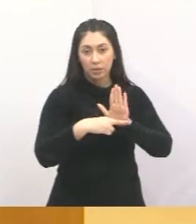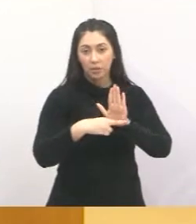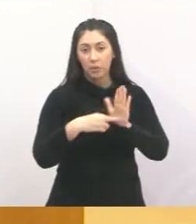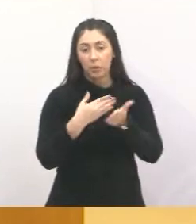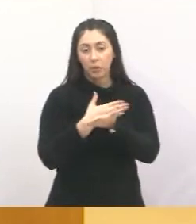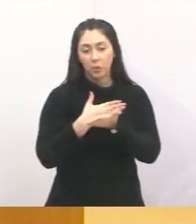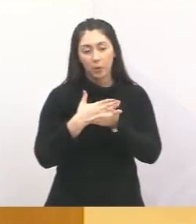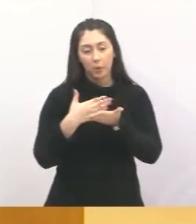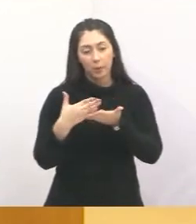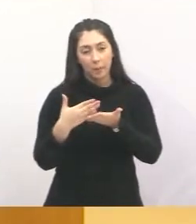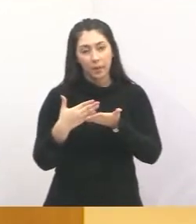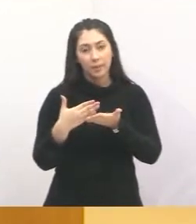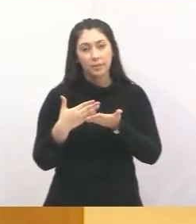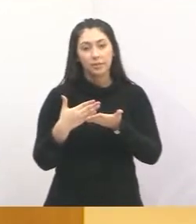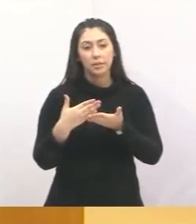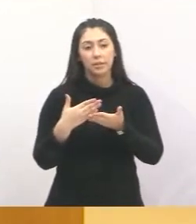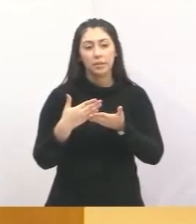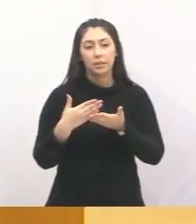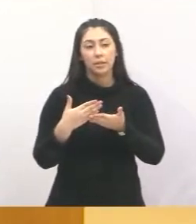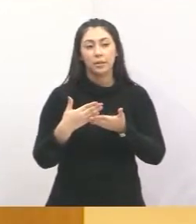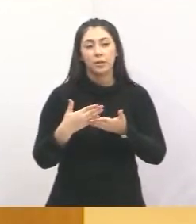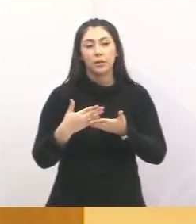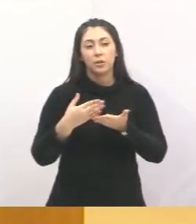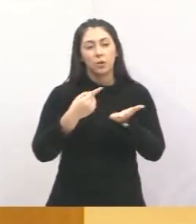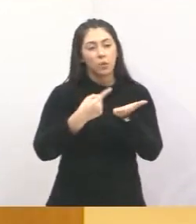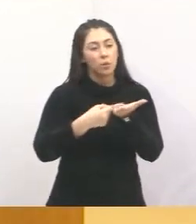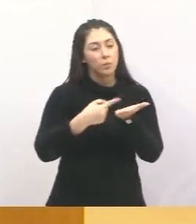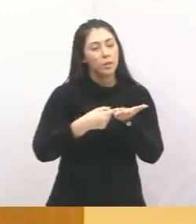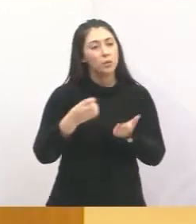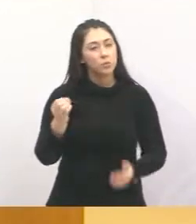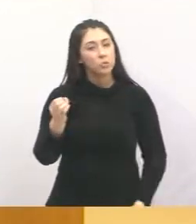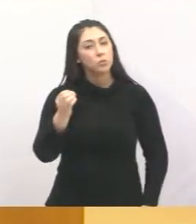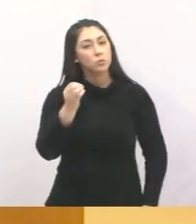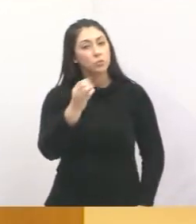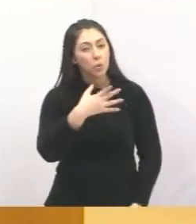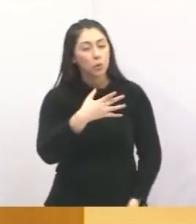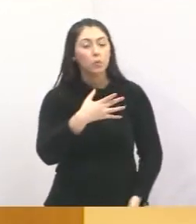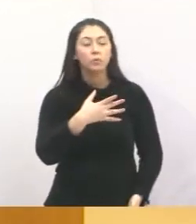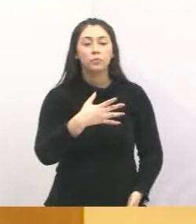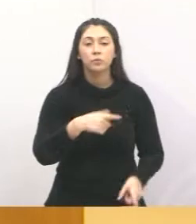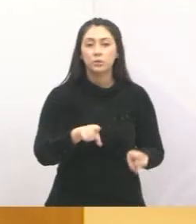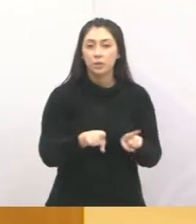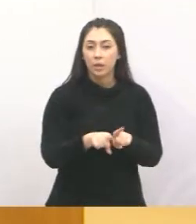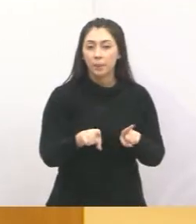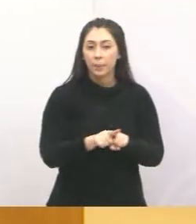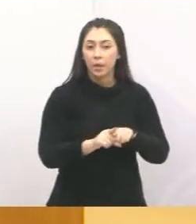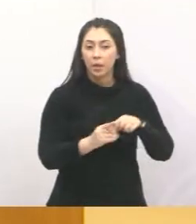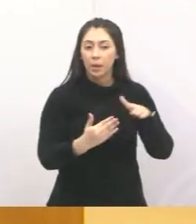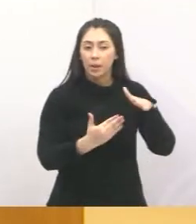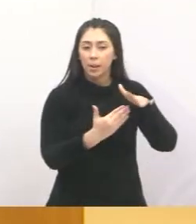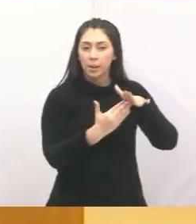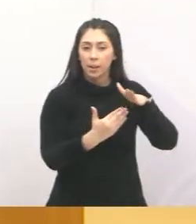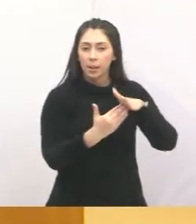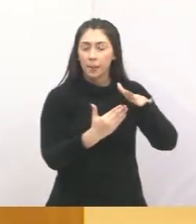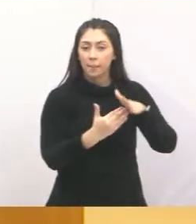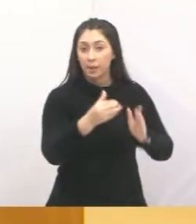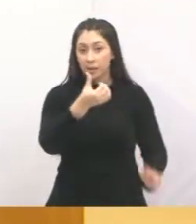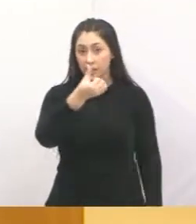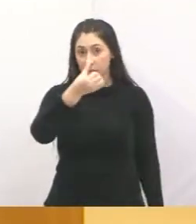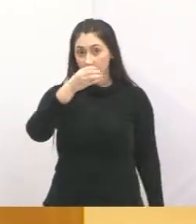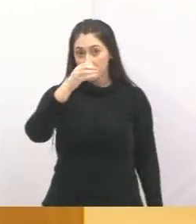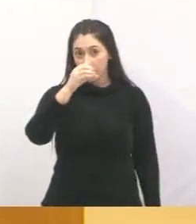passaria necessariamente pela repactuação de acordos formalizados com observância do limite de 60